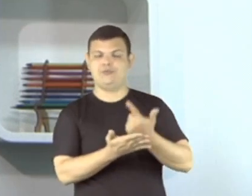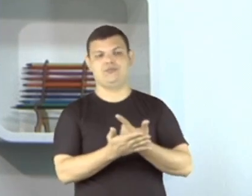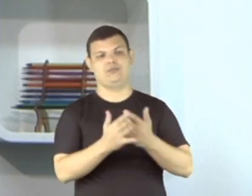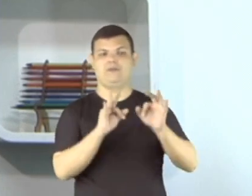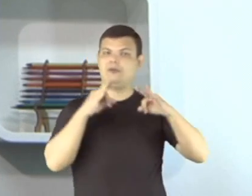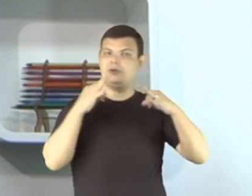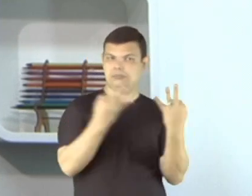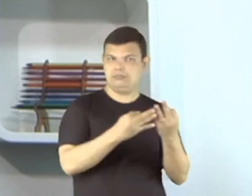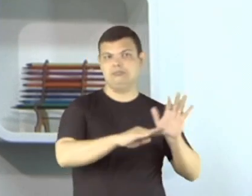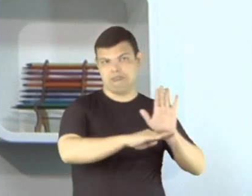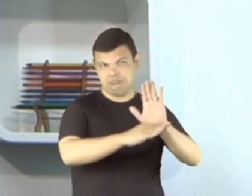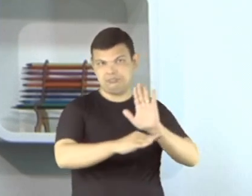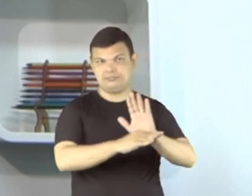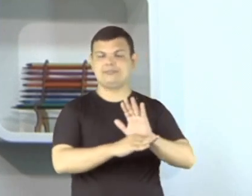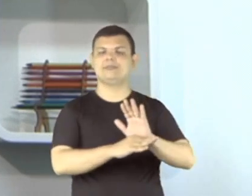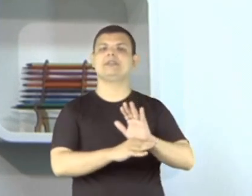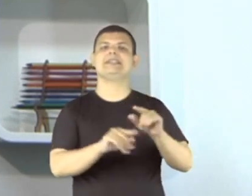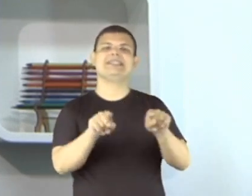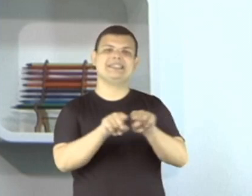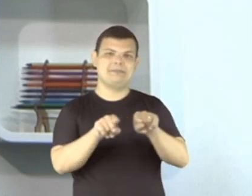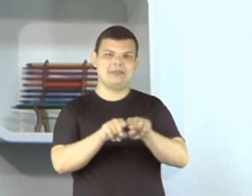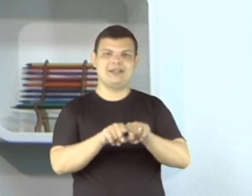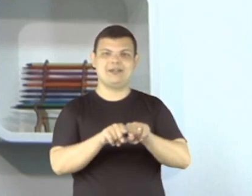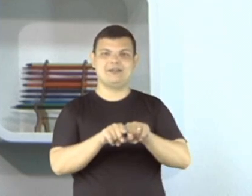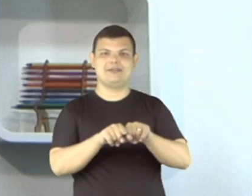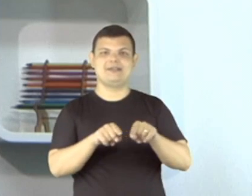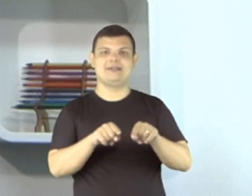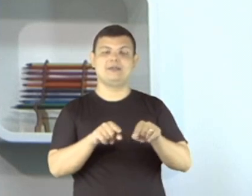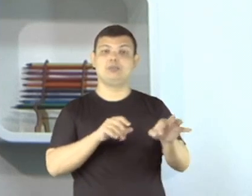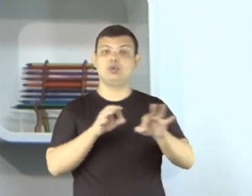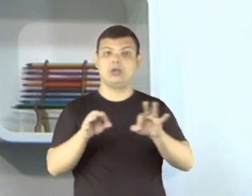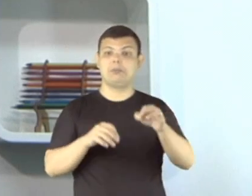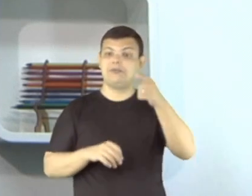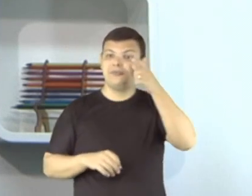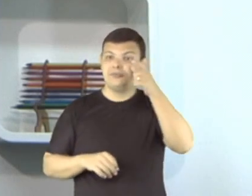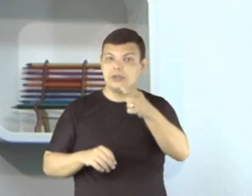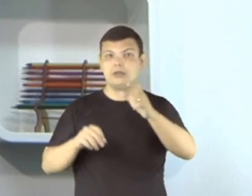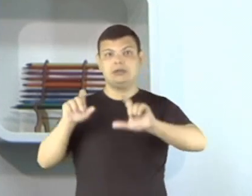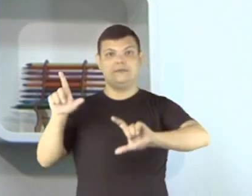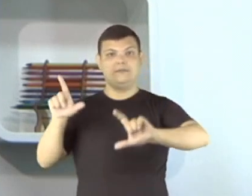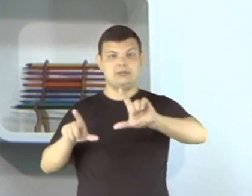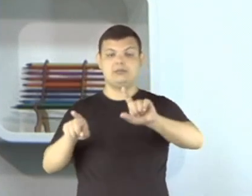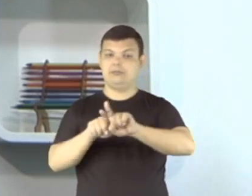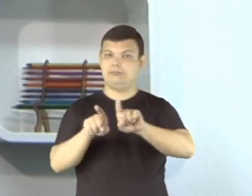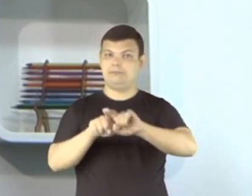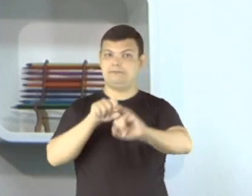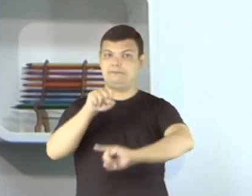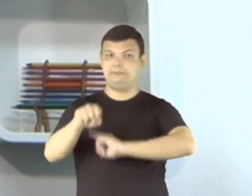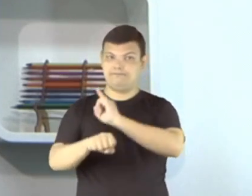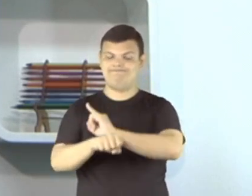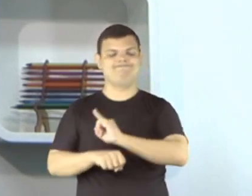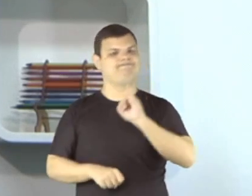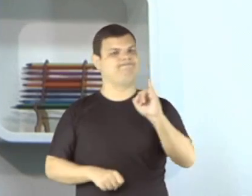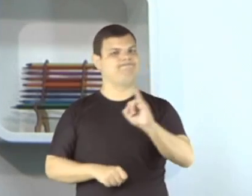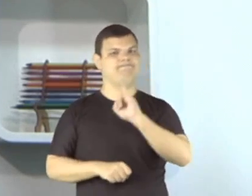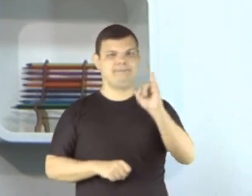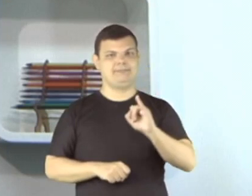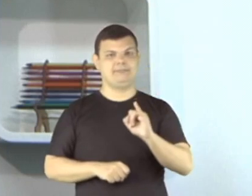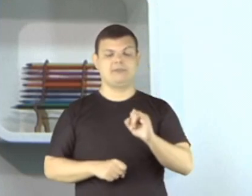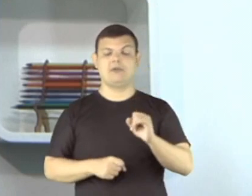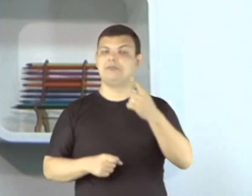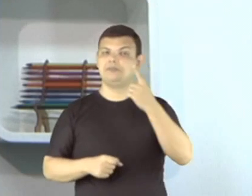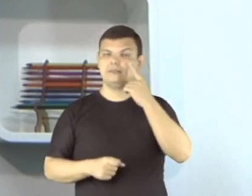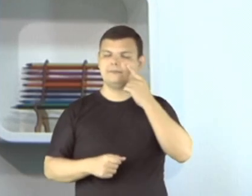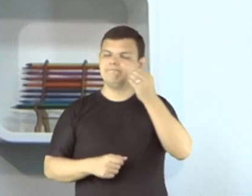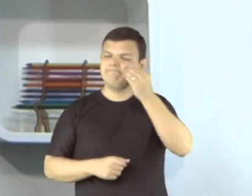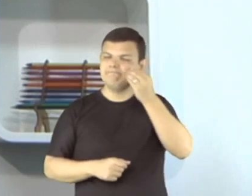familiar, acompanhamento no programa através da televisão e da internet é muito importante para isso. Vamos tentar levar a nossa